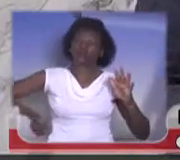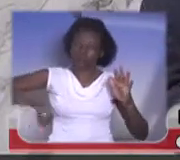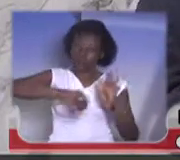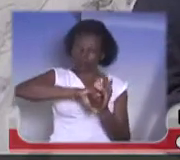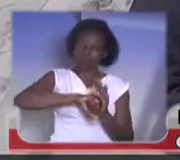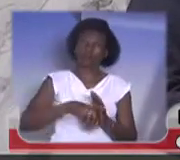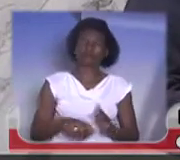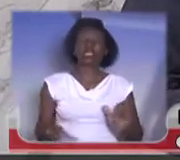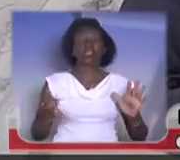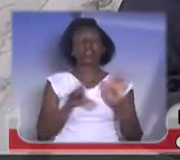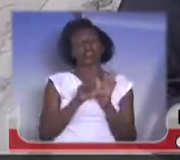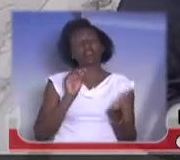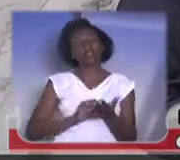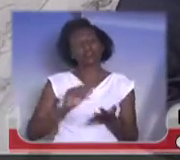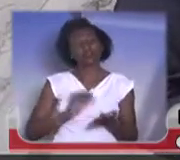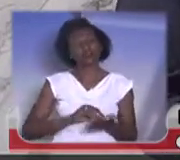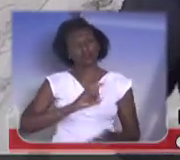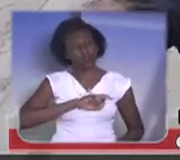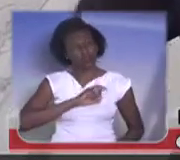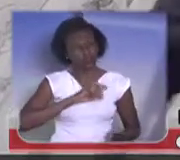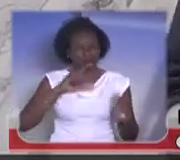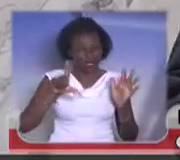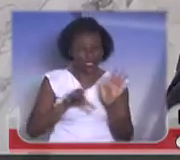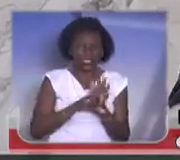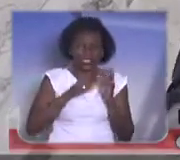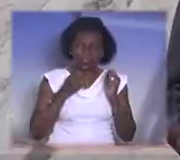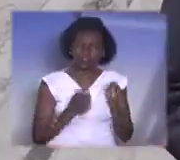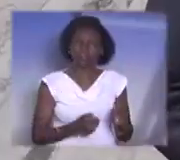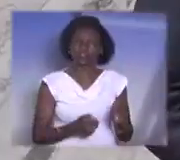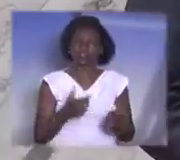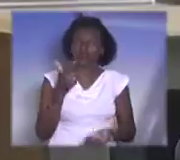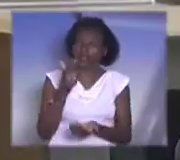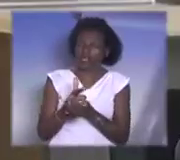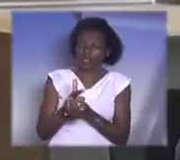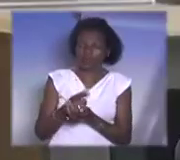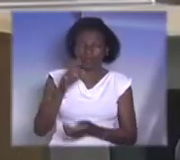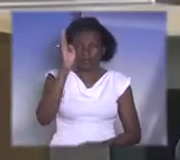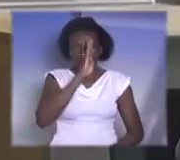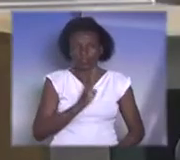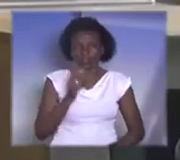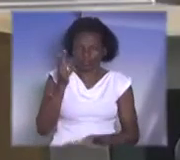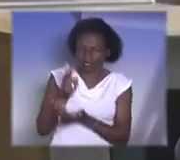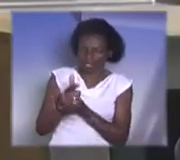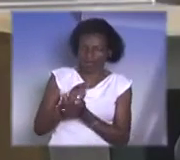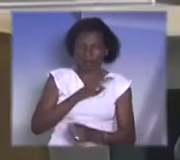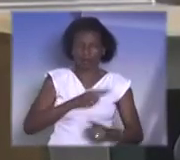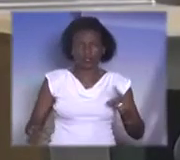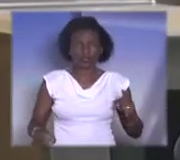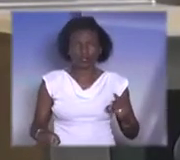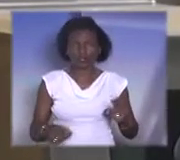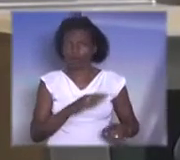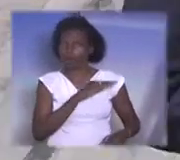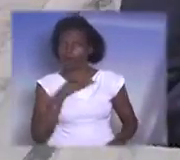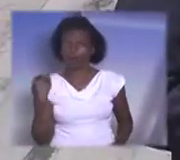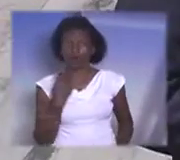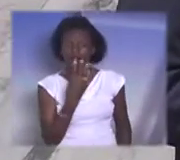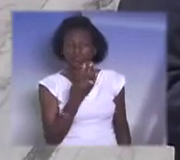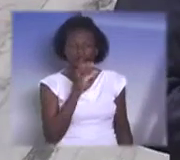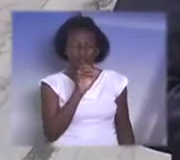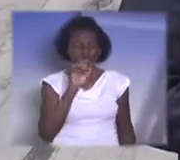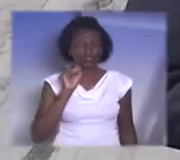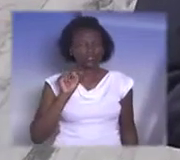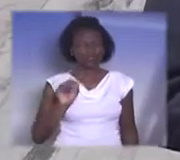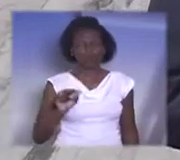lei severa o brasil onde as armas são proibidos são proibidas morre 40 mil pessoas